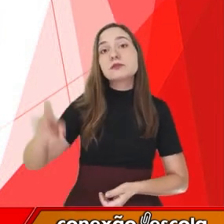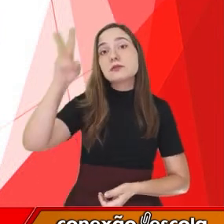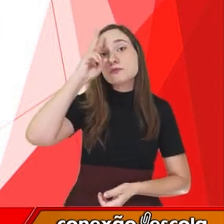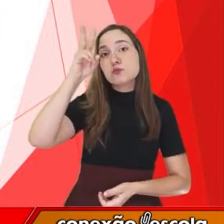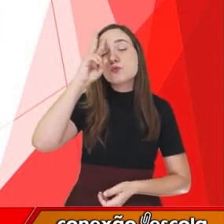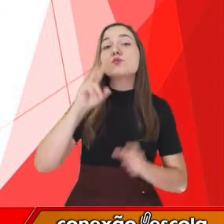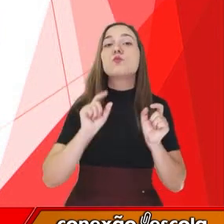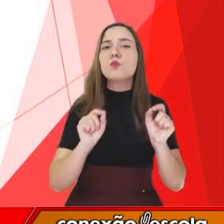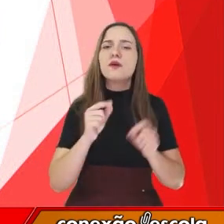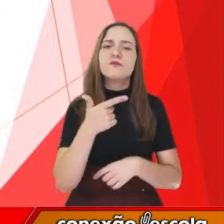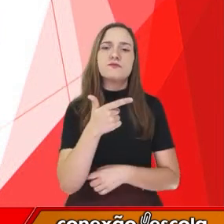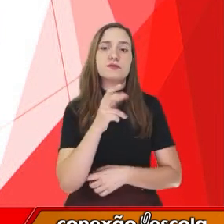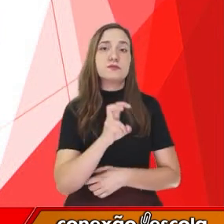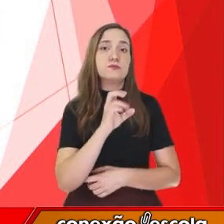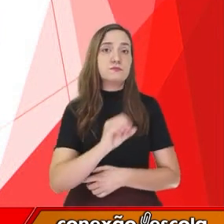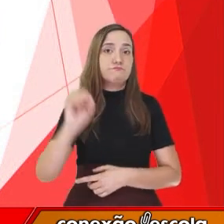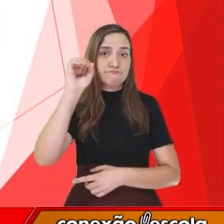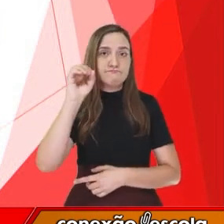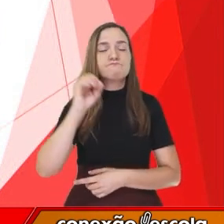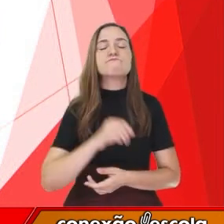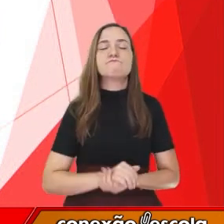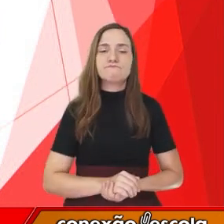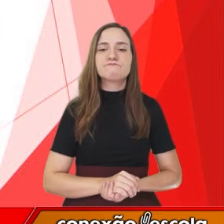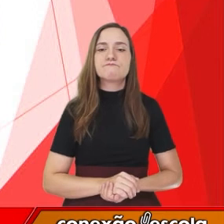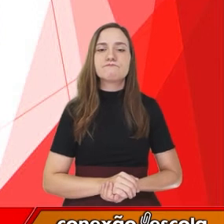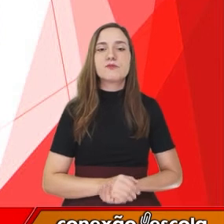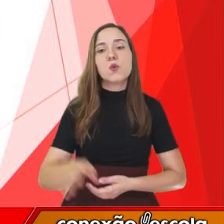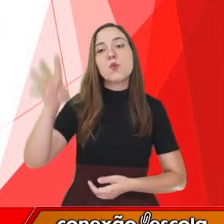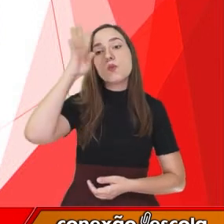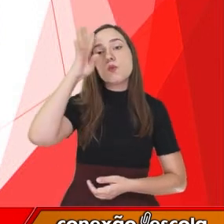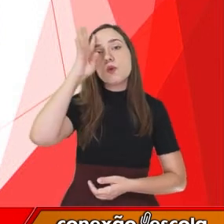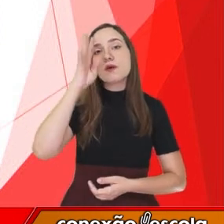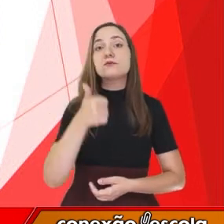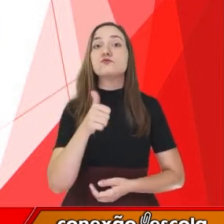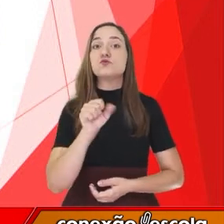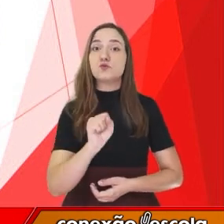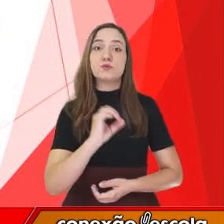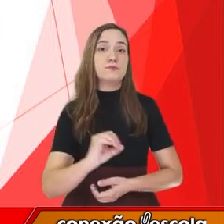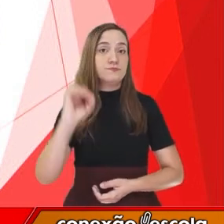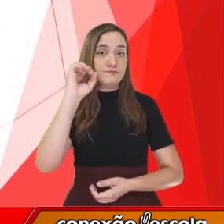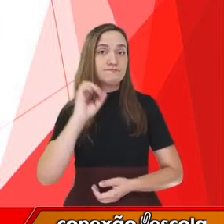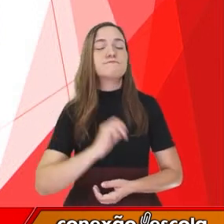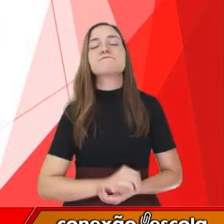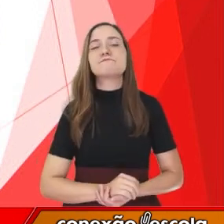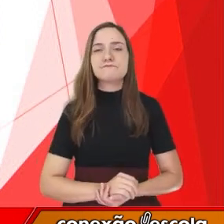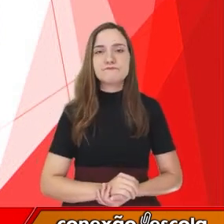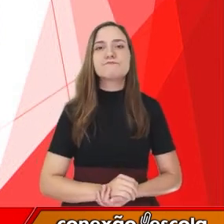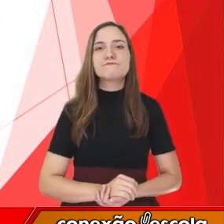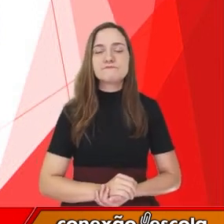segunda-feira, fez 25 graus Celsius. Na quarta-feira, 18 graus